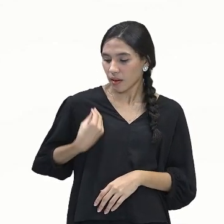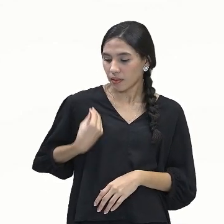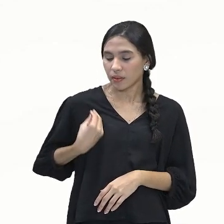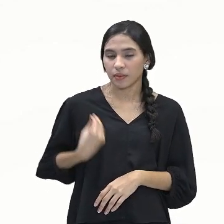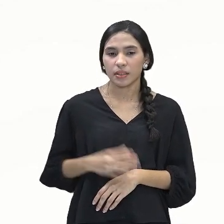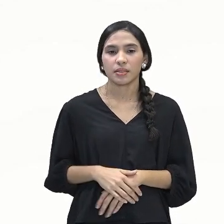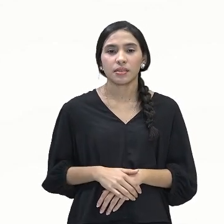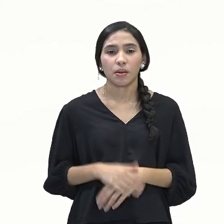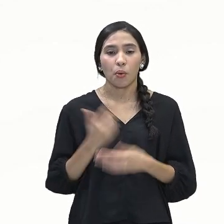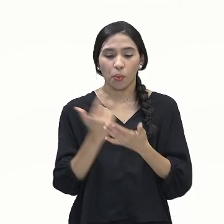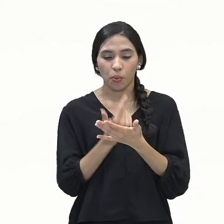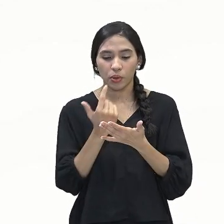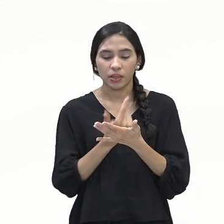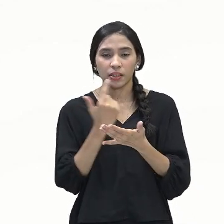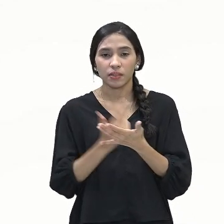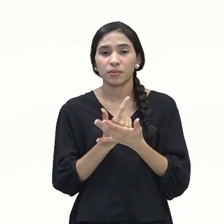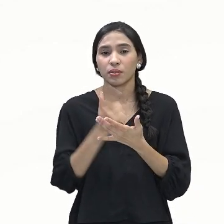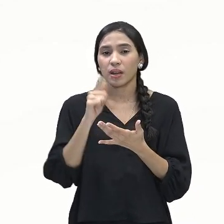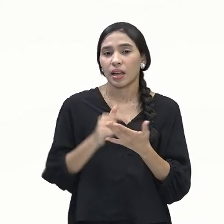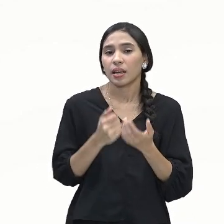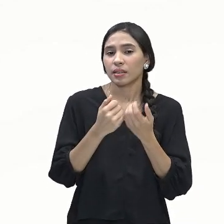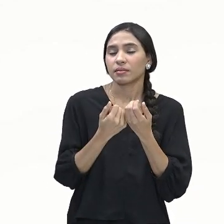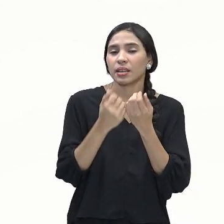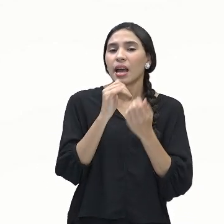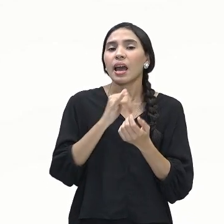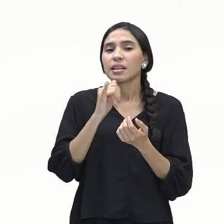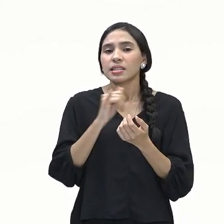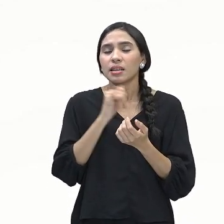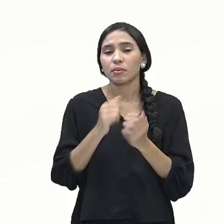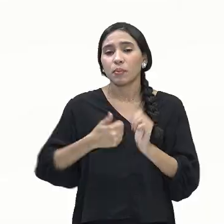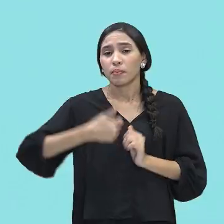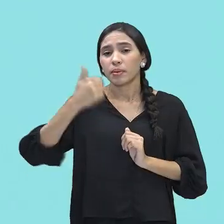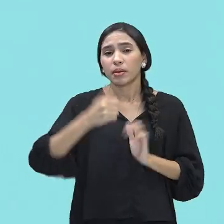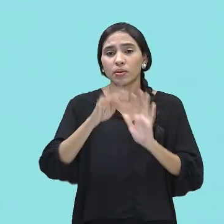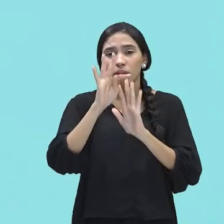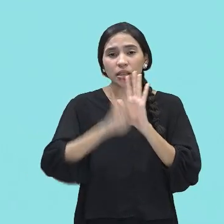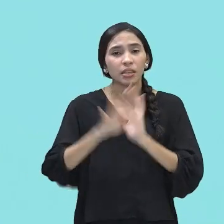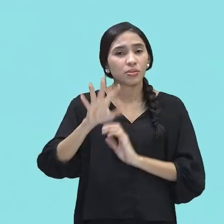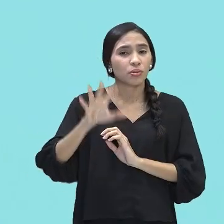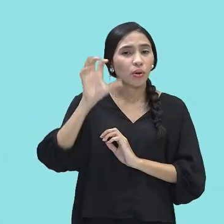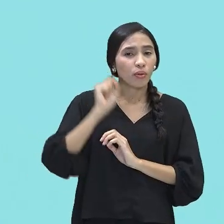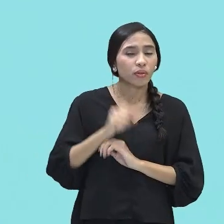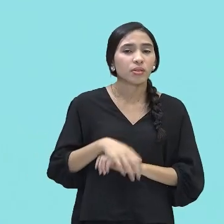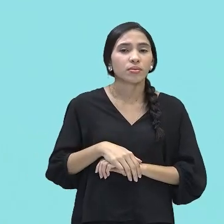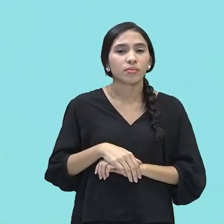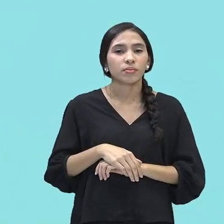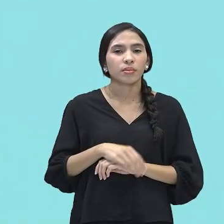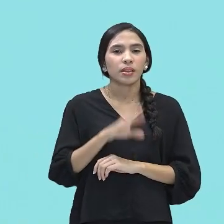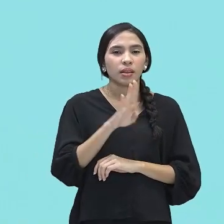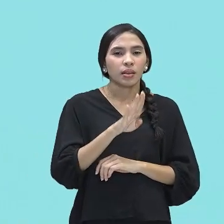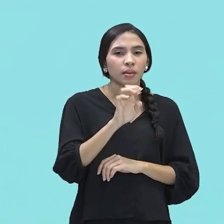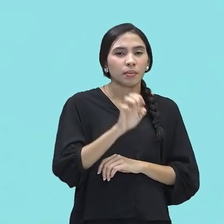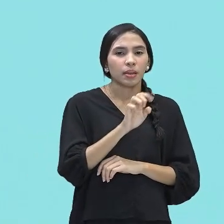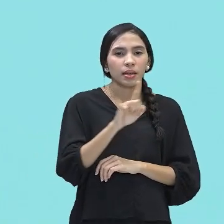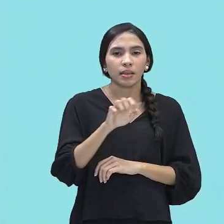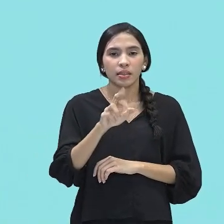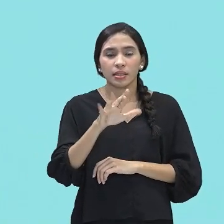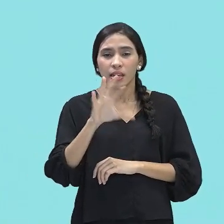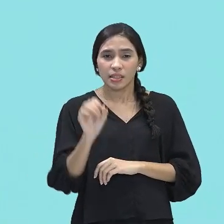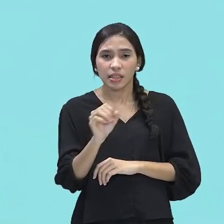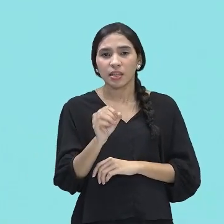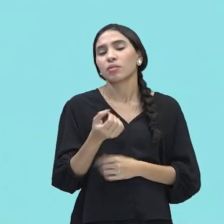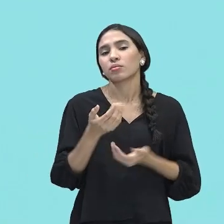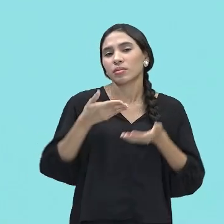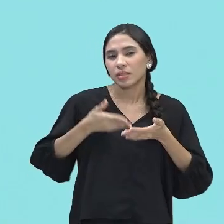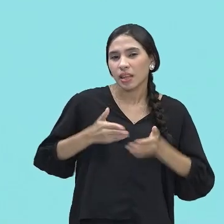é baseado em casos. O primeiro texto que vocês ouviram fala sobre o bezerro que nasceu deformado, achava que era o filho do